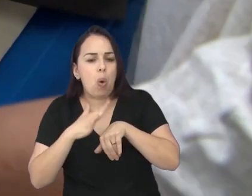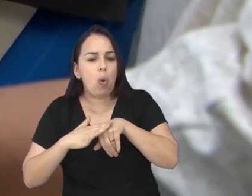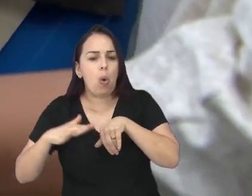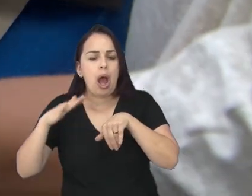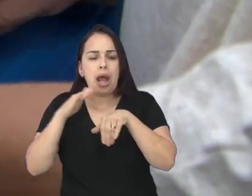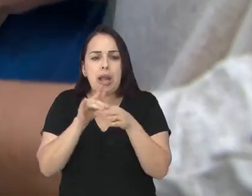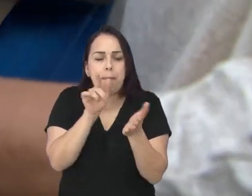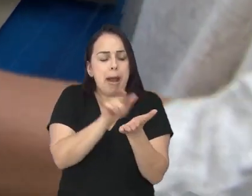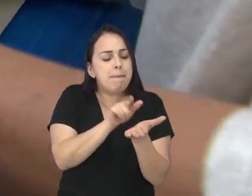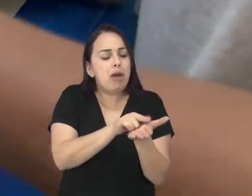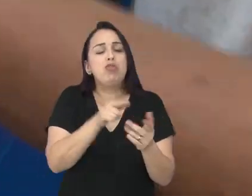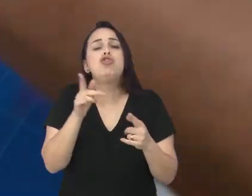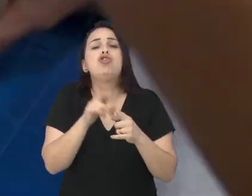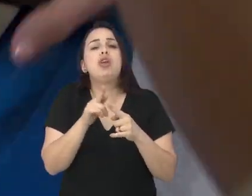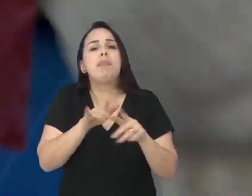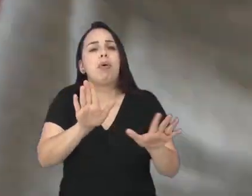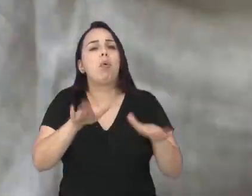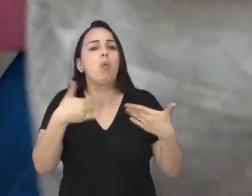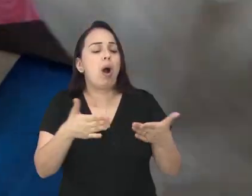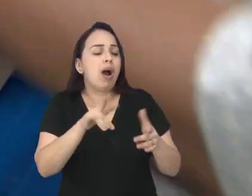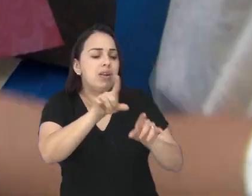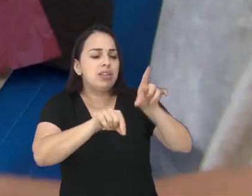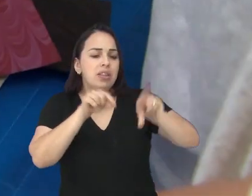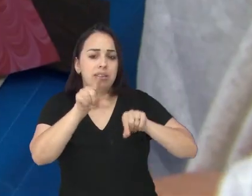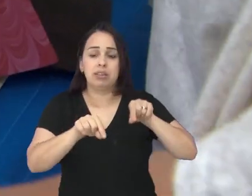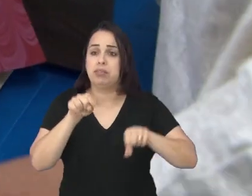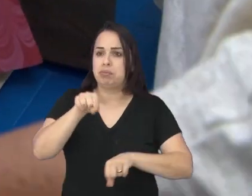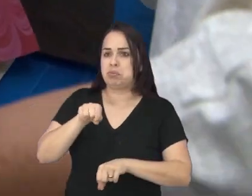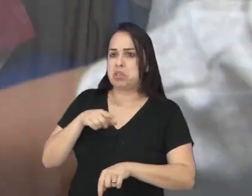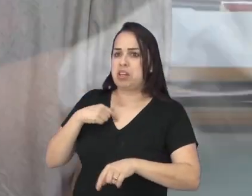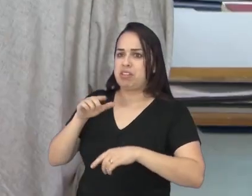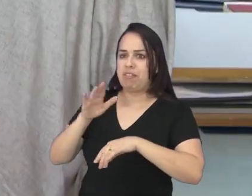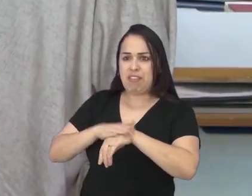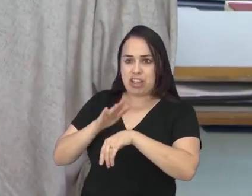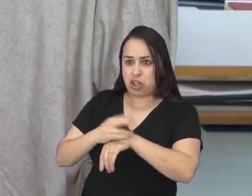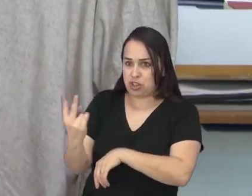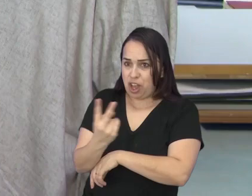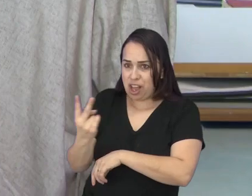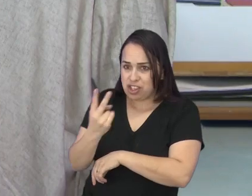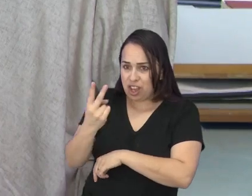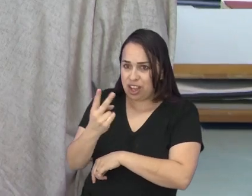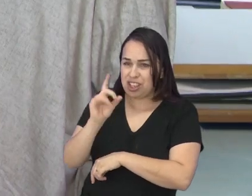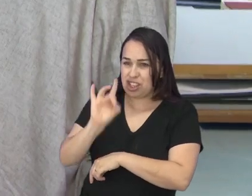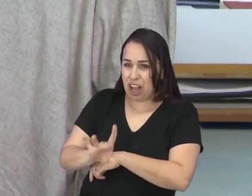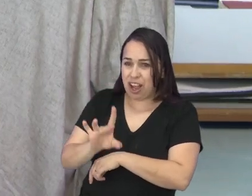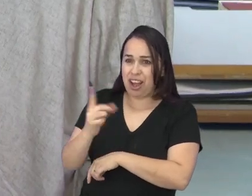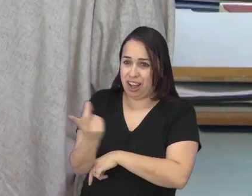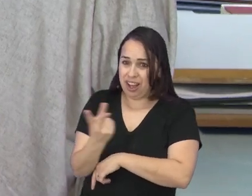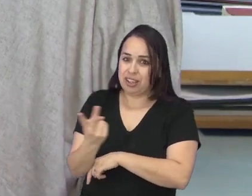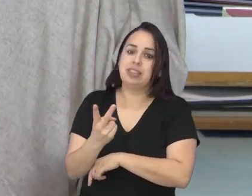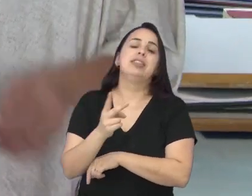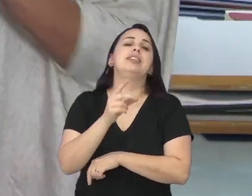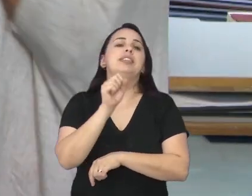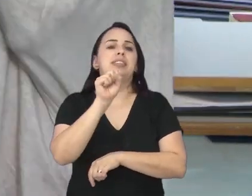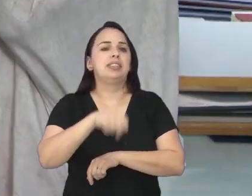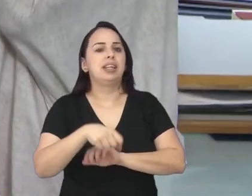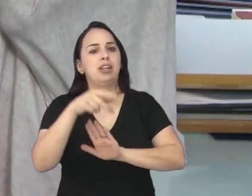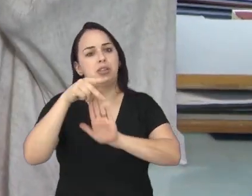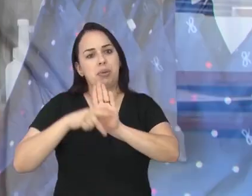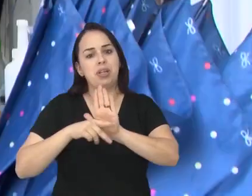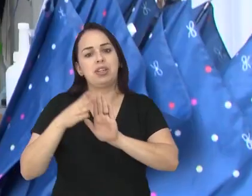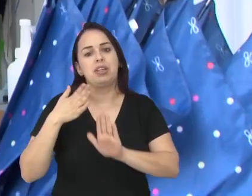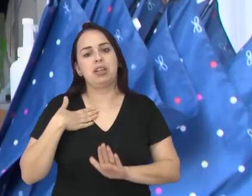que papel que a gente vai usar, do que a gente vai fazer. E vocês desenvolvem esse trabalho todo só vocês duas? Os projetos são feitos